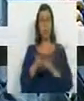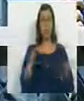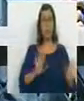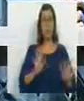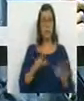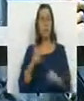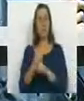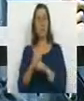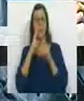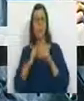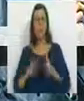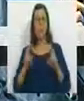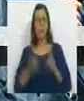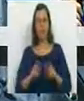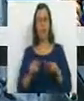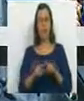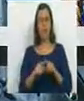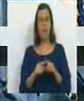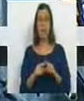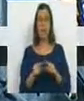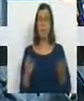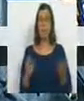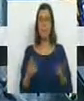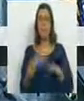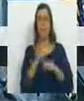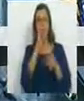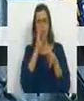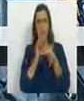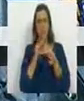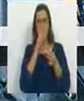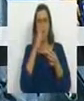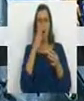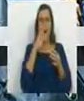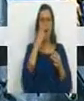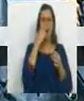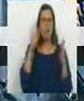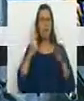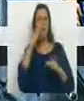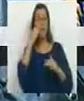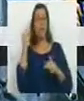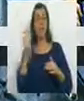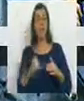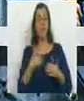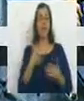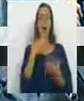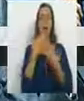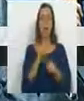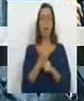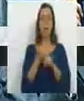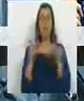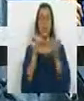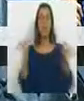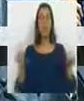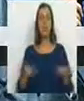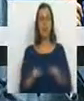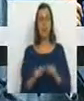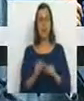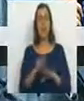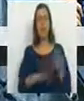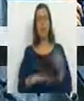também na investigação da pequena e da média criminalidade. E temos que agradecer ao sistema